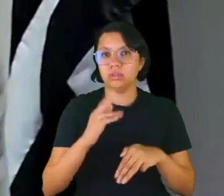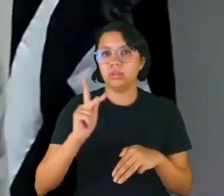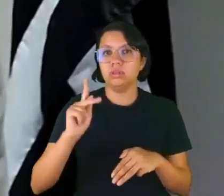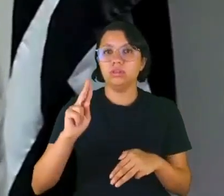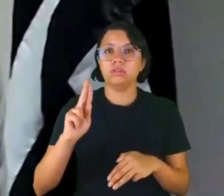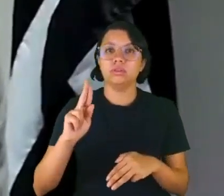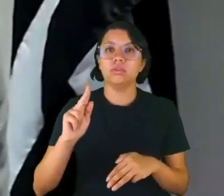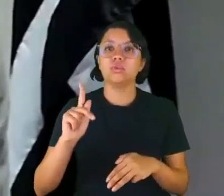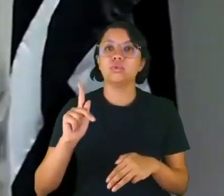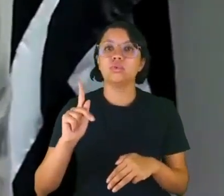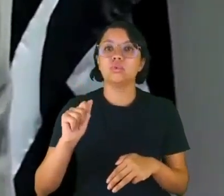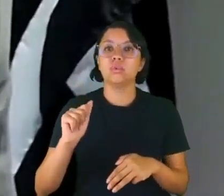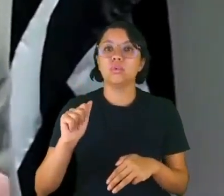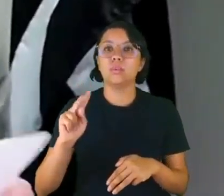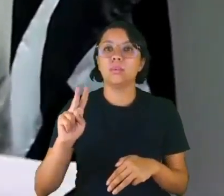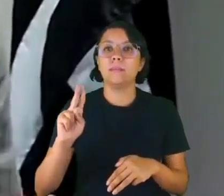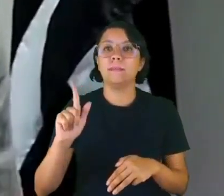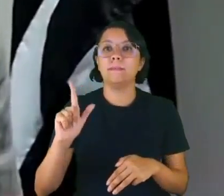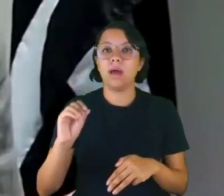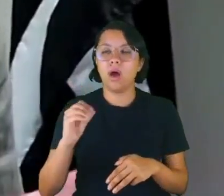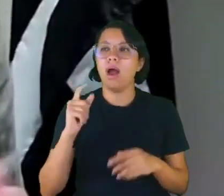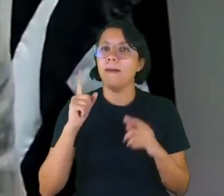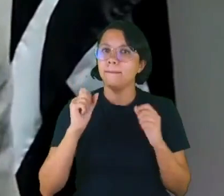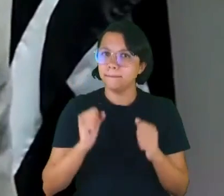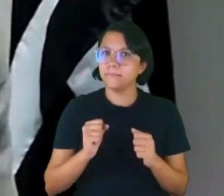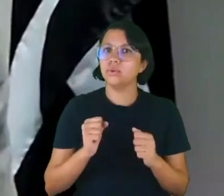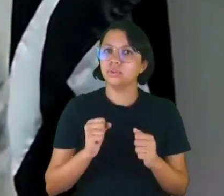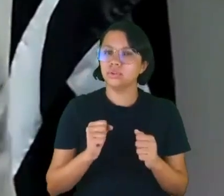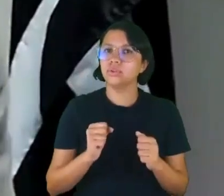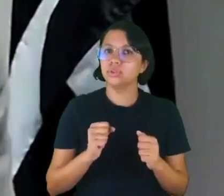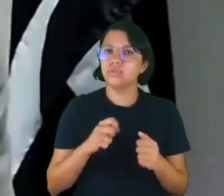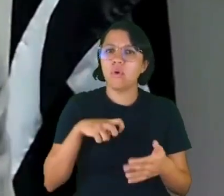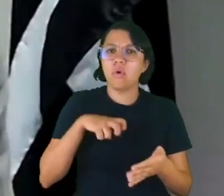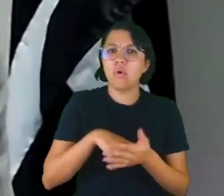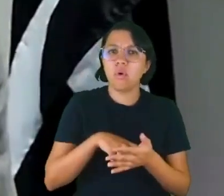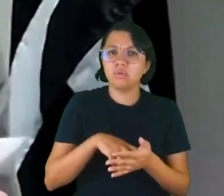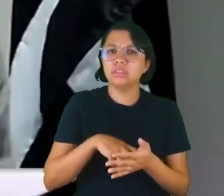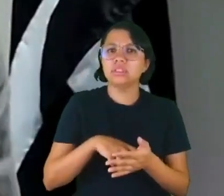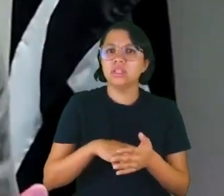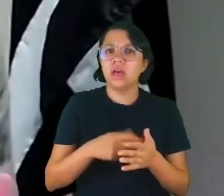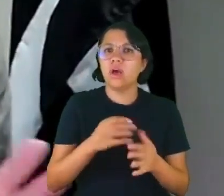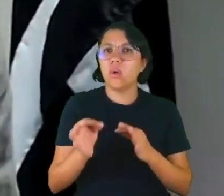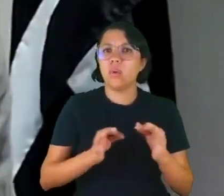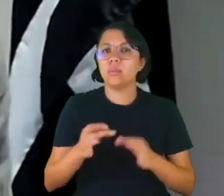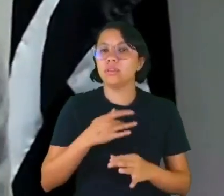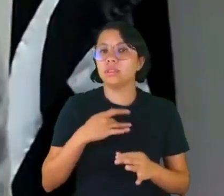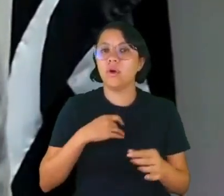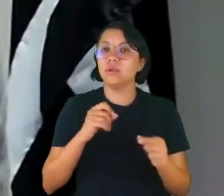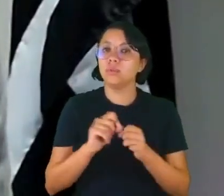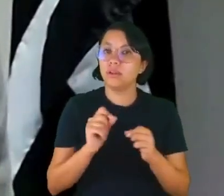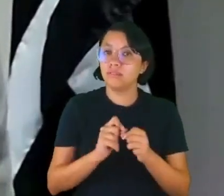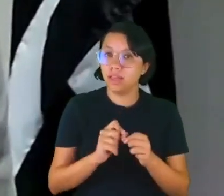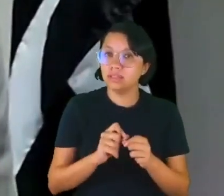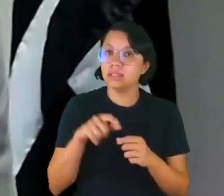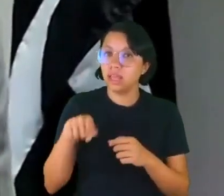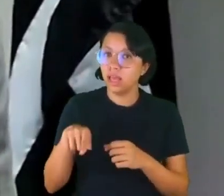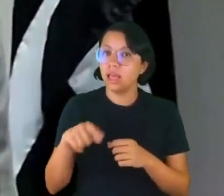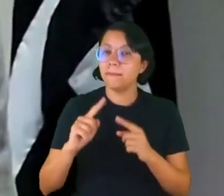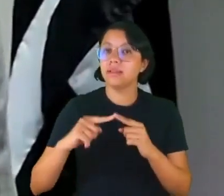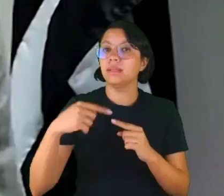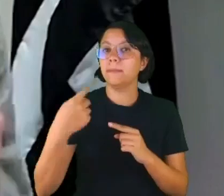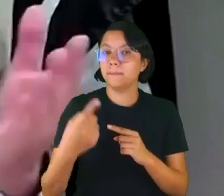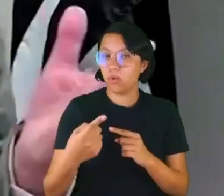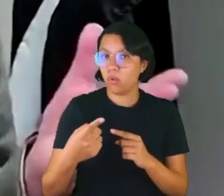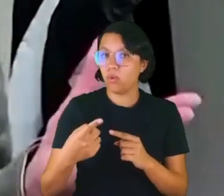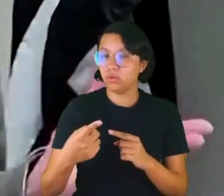criopreservação para que essa senhora pudesse, depois do tratamento, gerar filhos de forma natural.